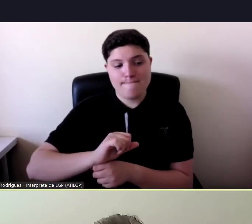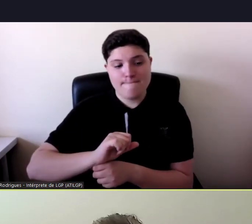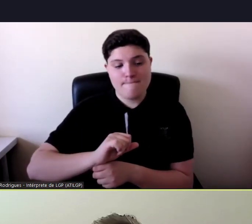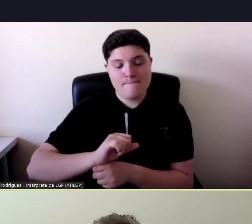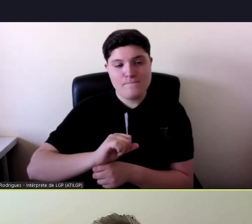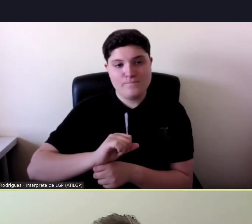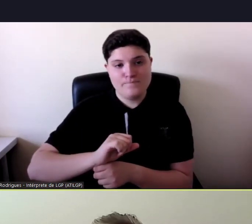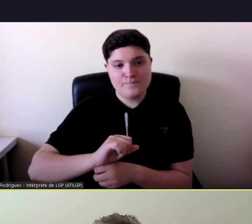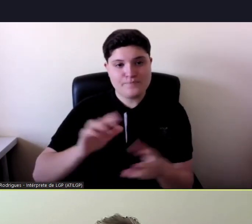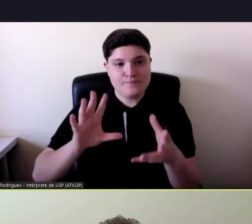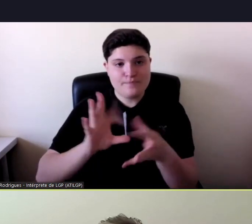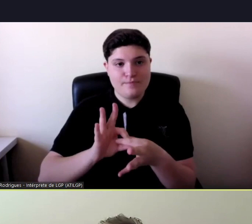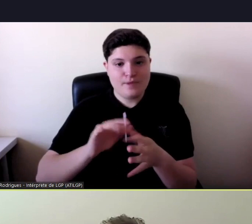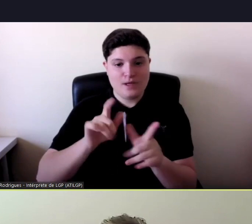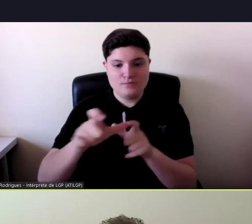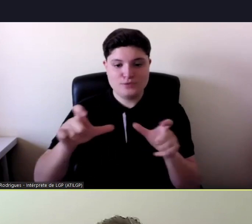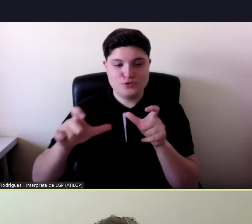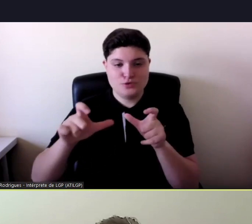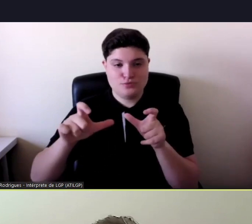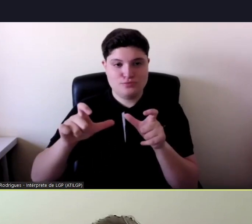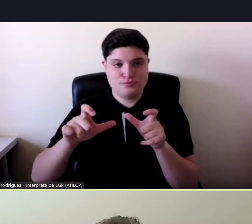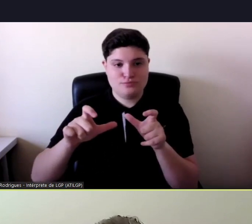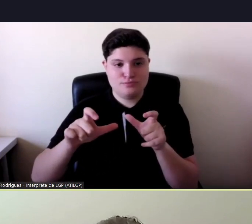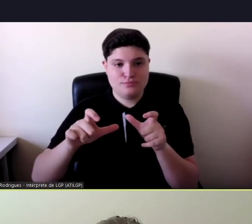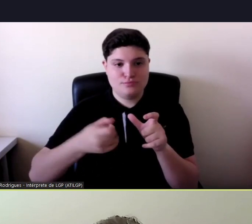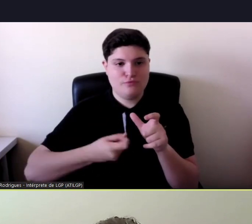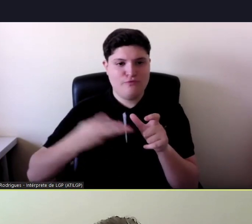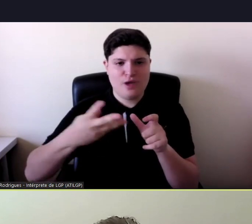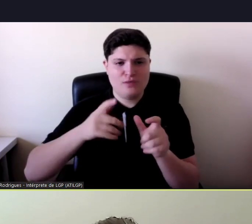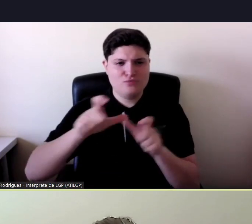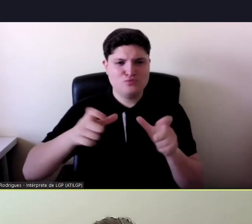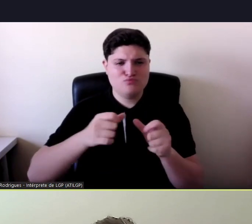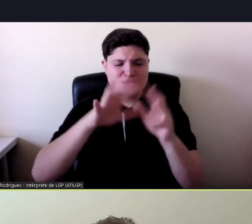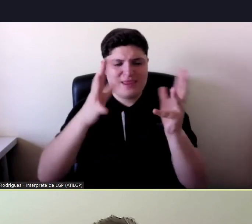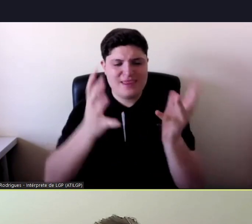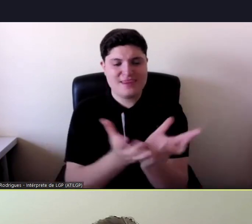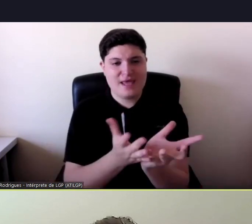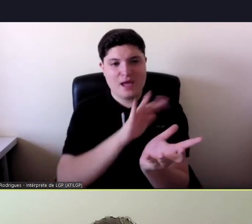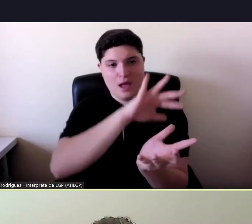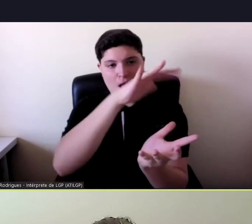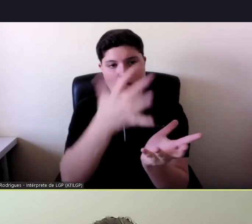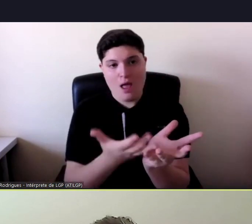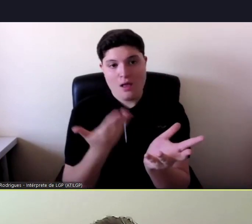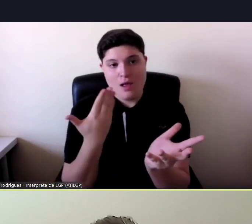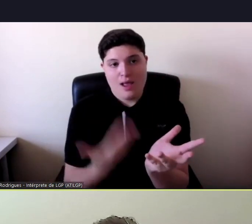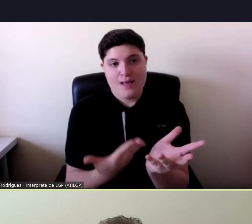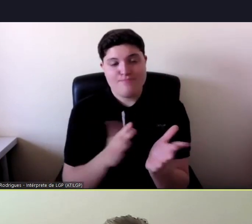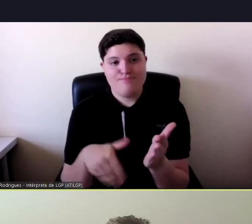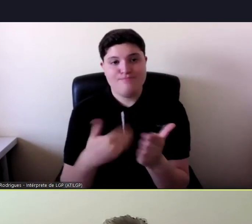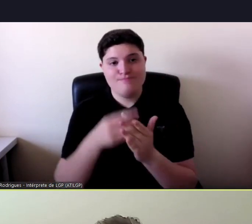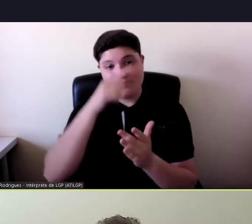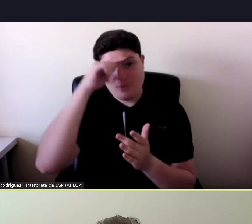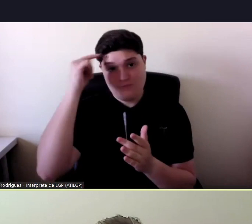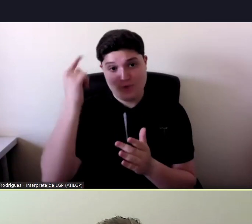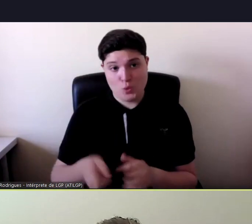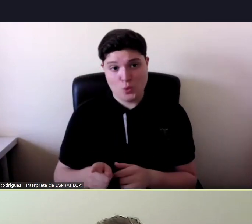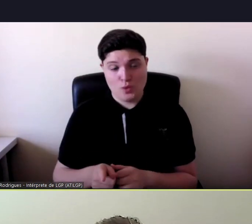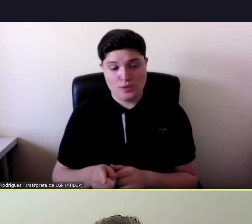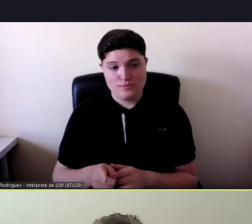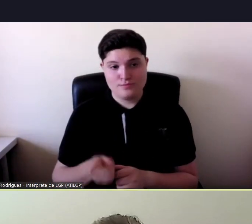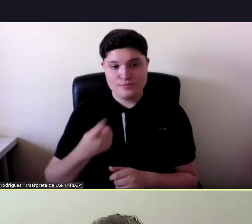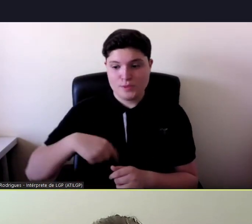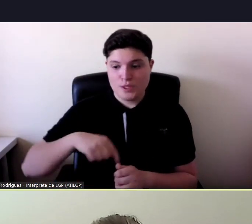intervenção. Eu aproveitaria agora para voltar ao professor João Veloso